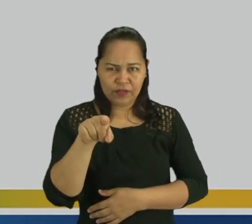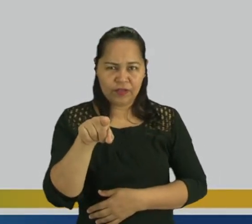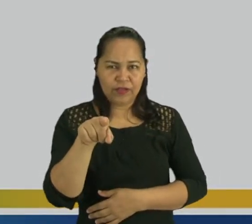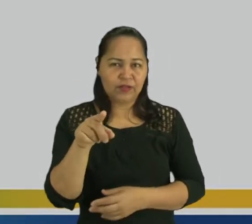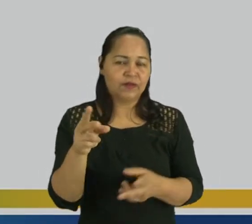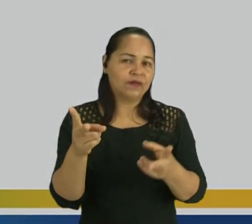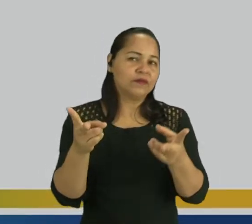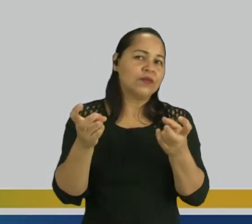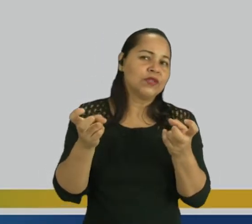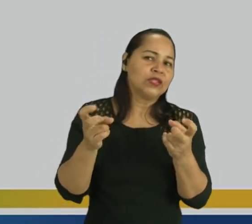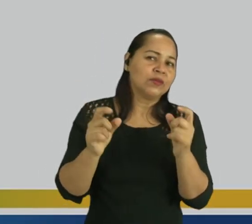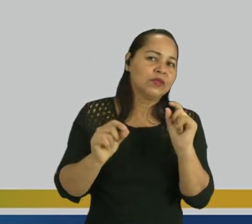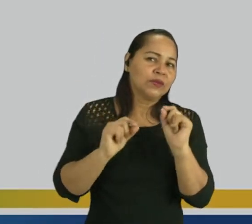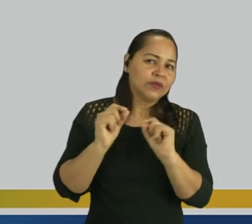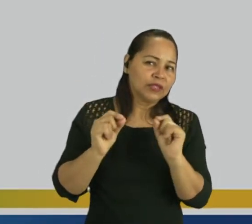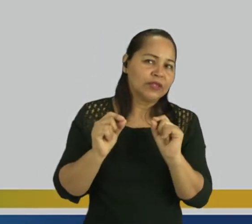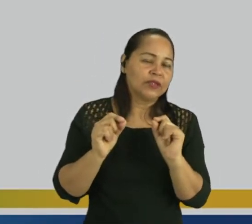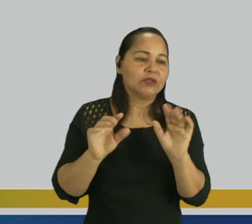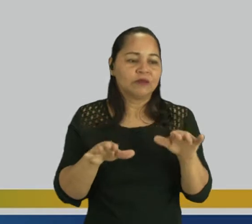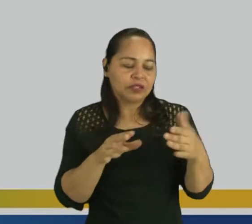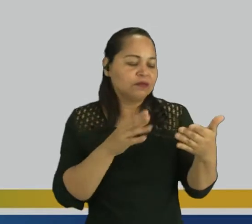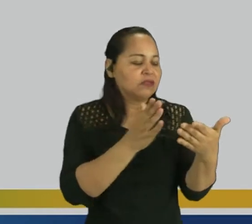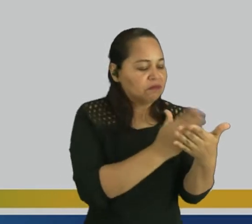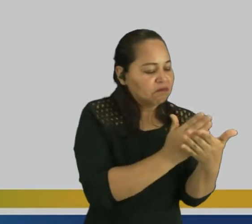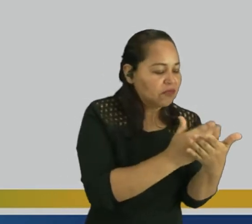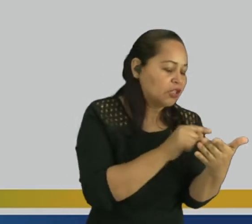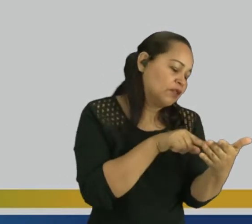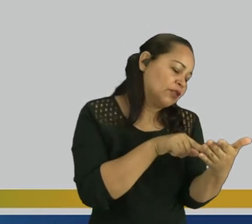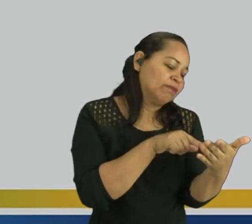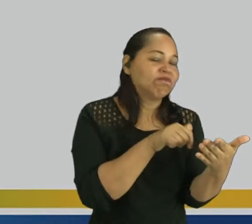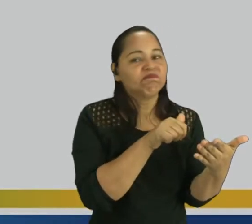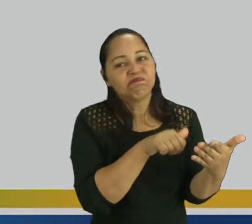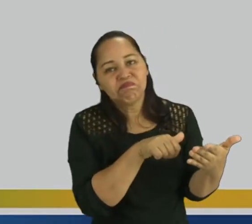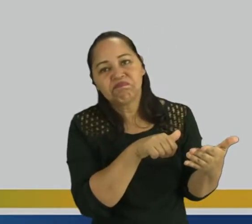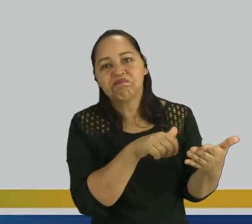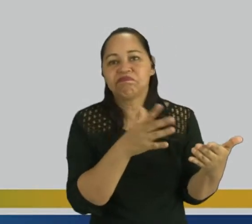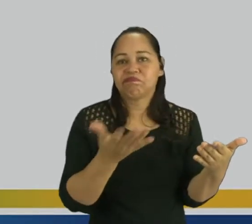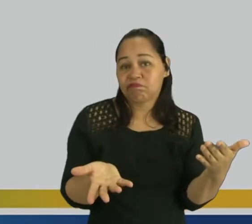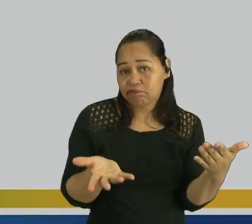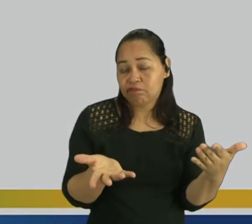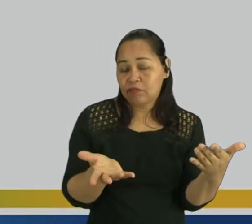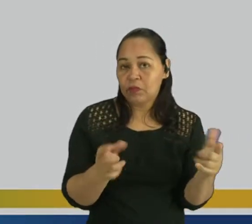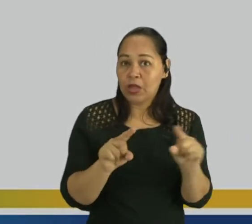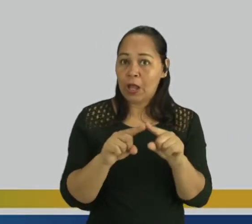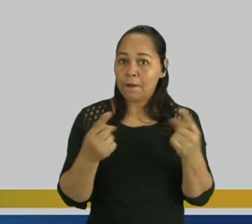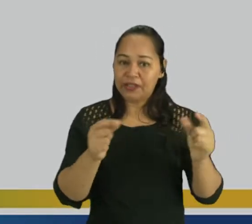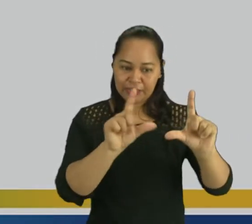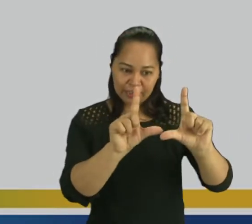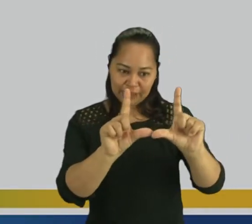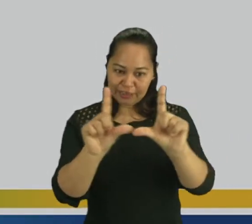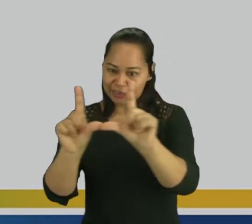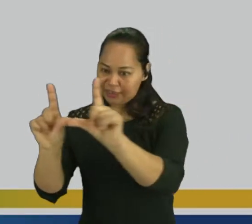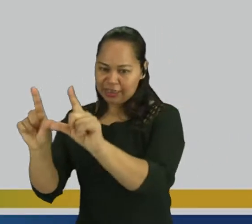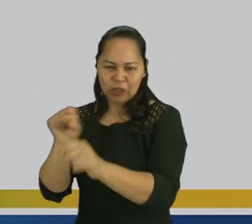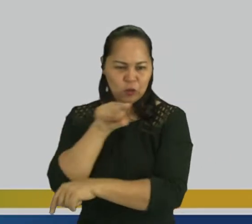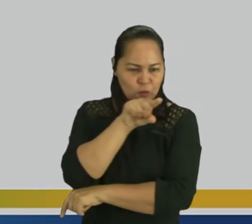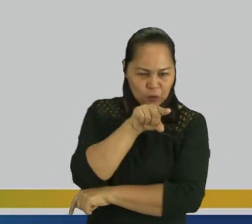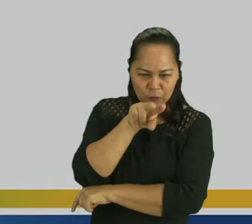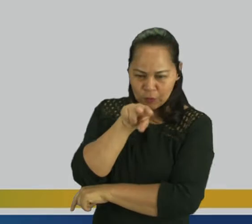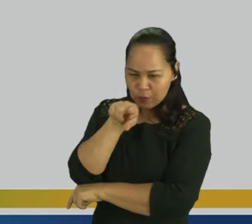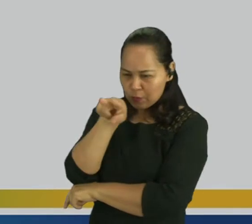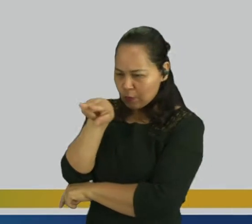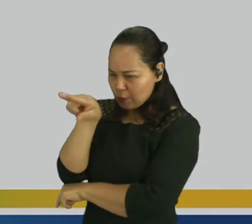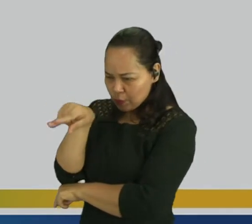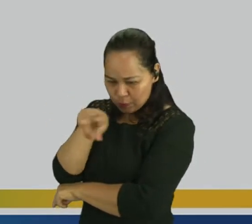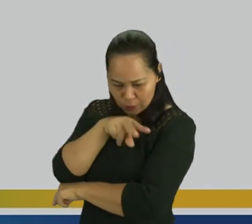Você vai observar uma coisa ruim, até chama atenção, mas para o lado negativo, né? O lado que não é legal. Já a tirinha não, ela